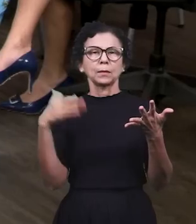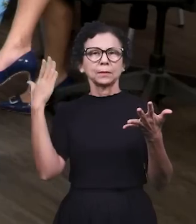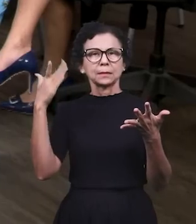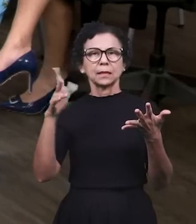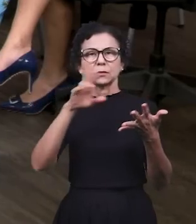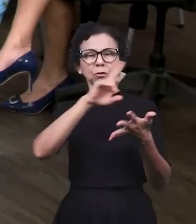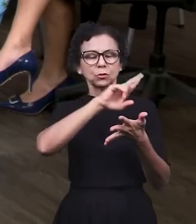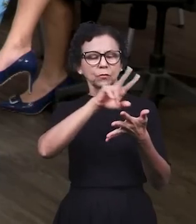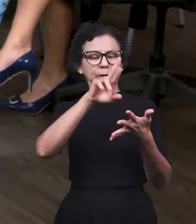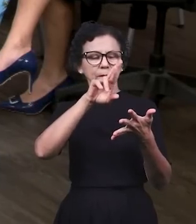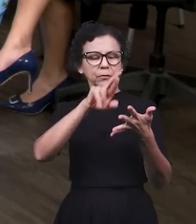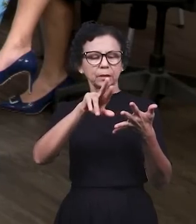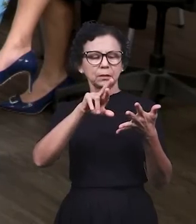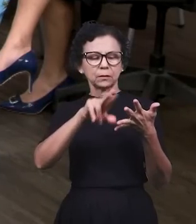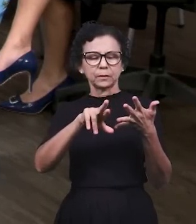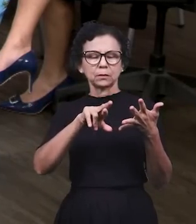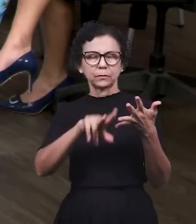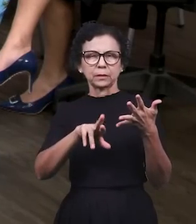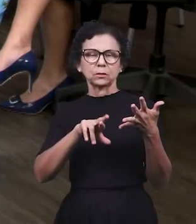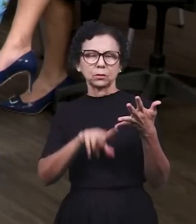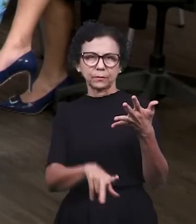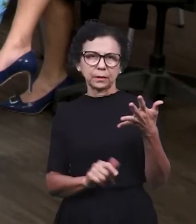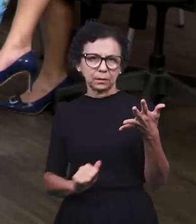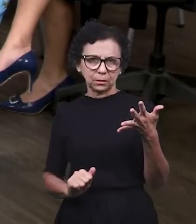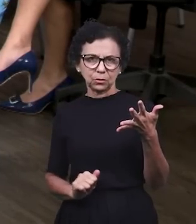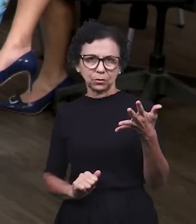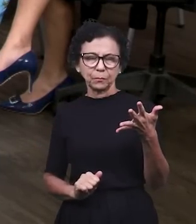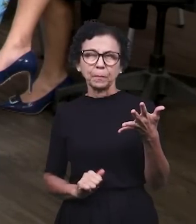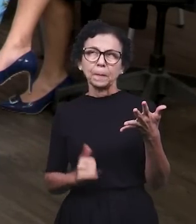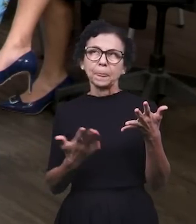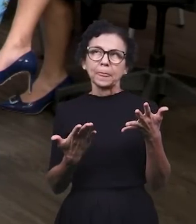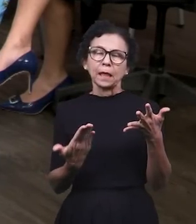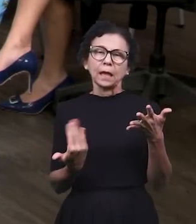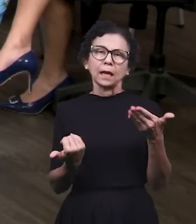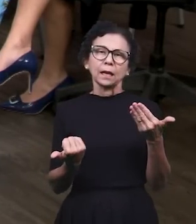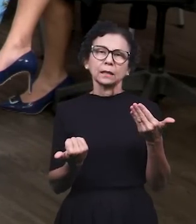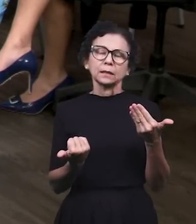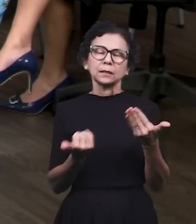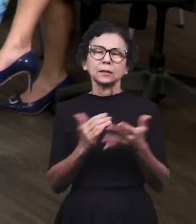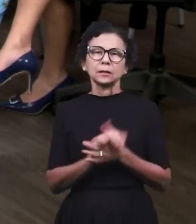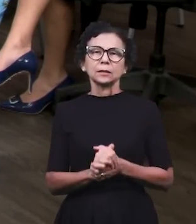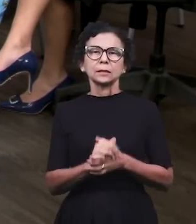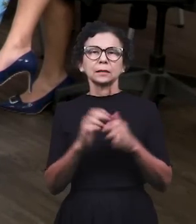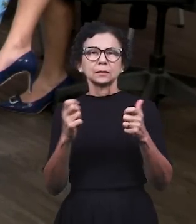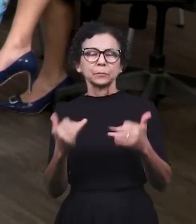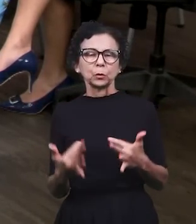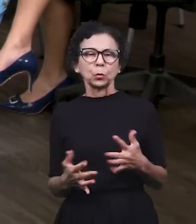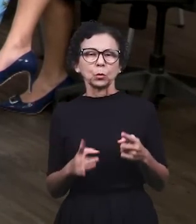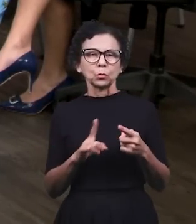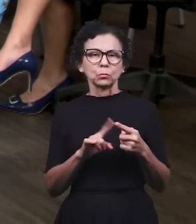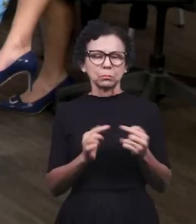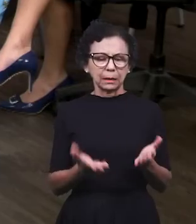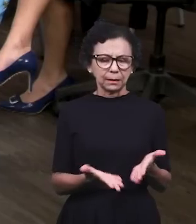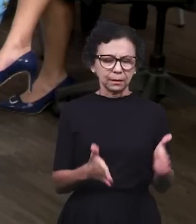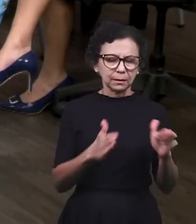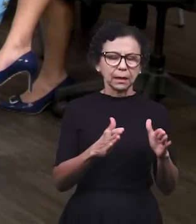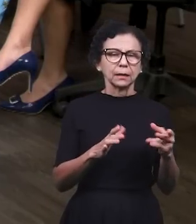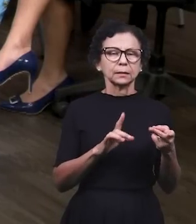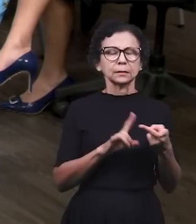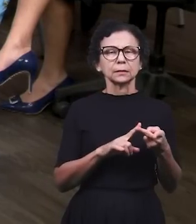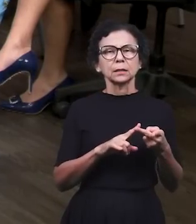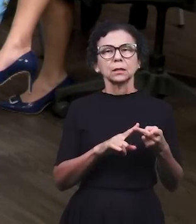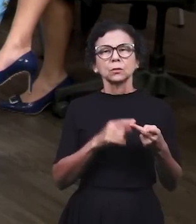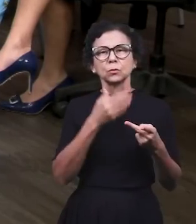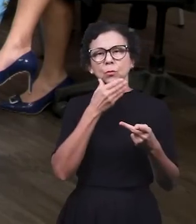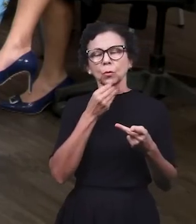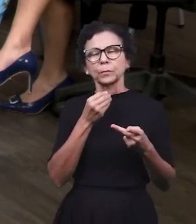foi ênfase ao terceiro dia, o início da igreja. Ele falou sobre as talhas, ele falou sobre a vinda do noivo e a última etapa, a